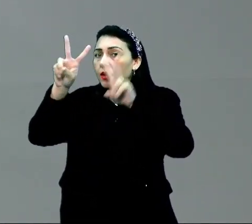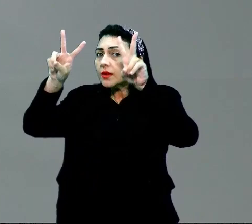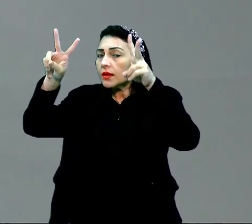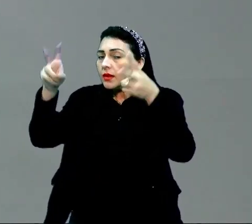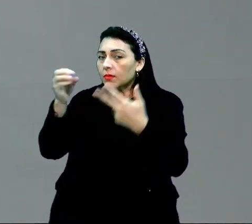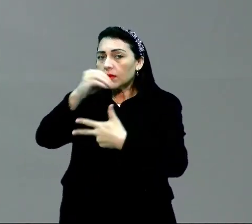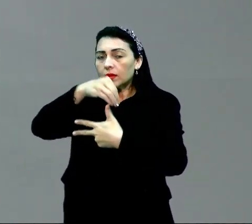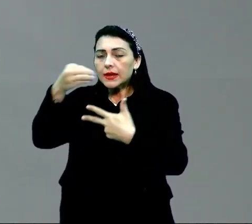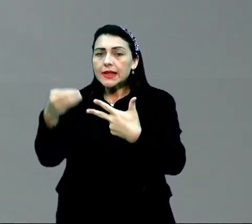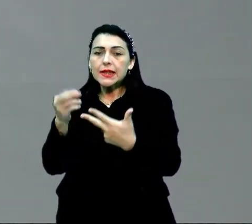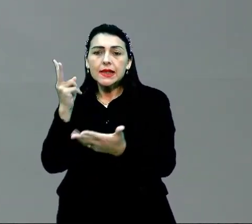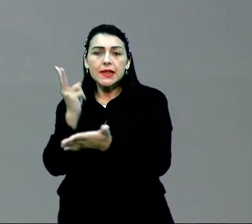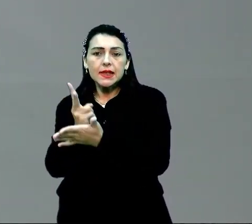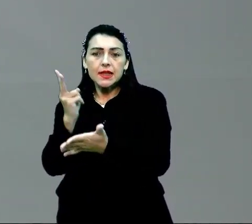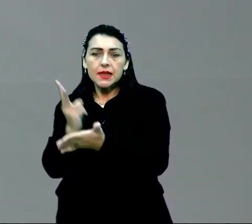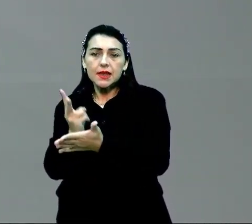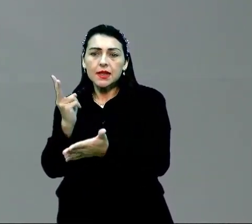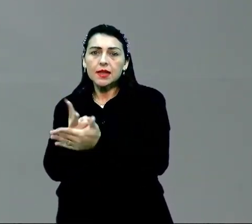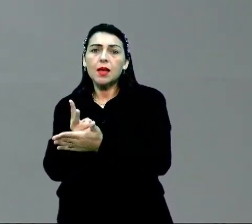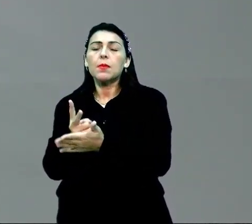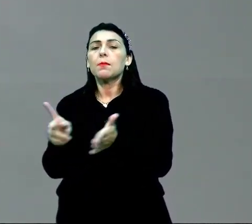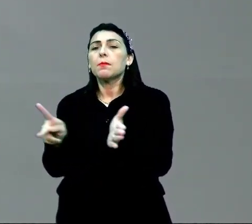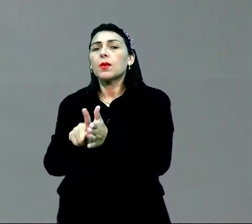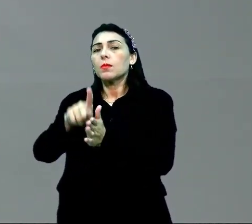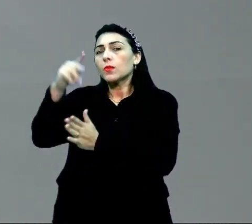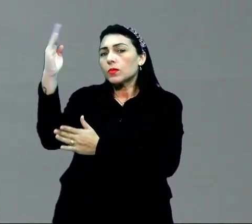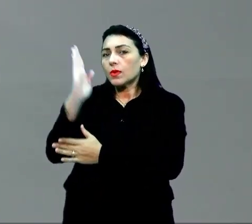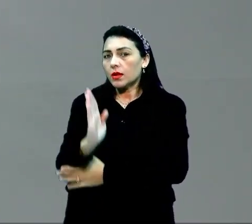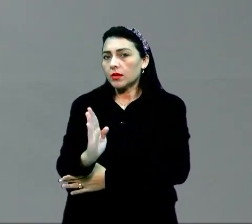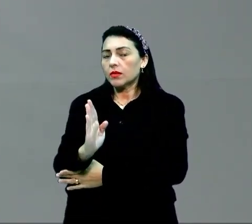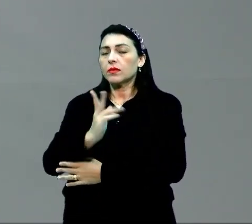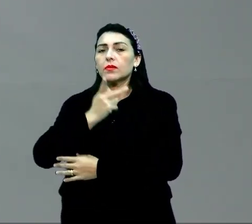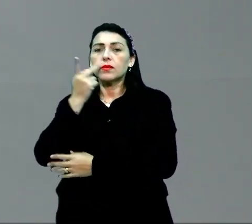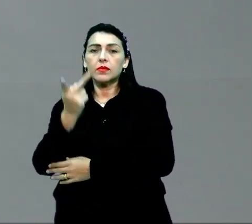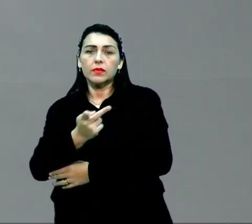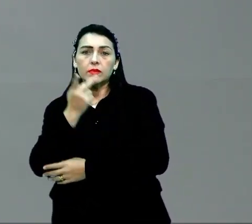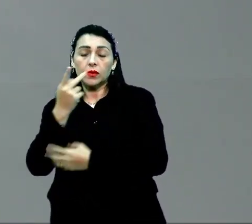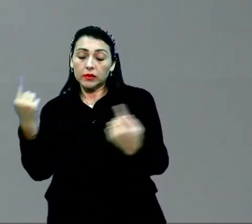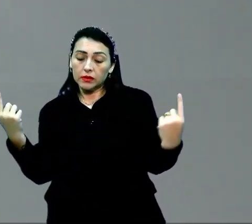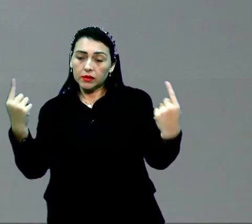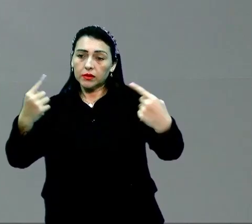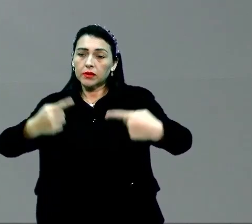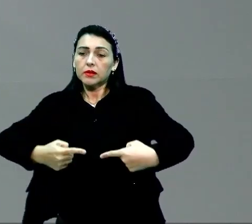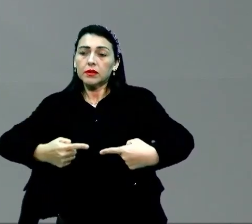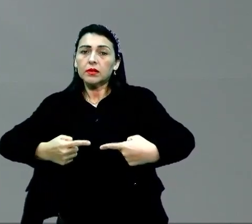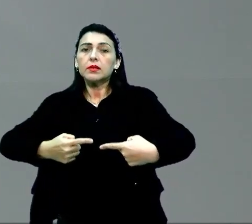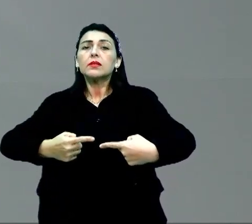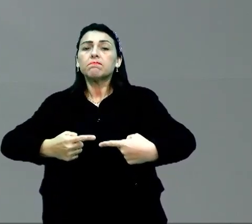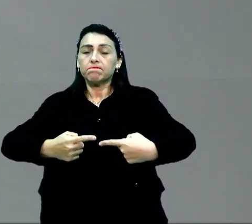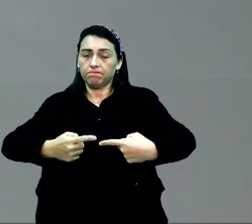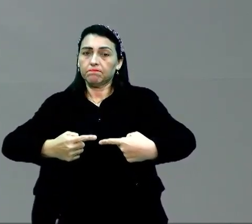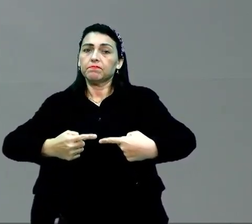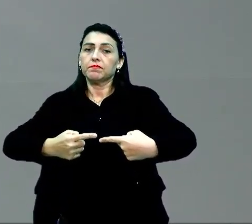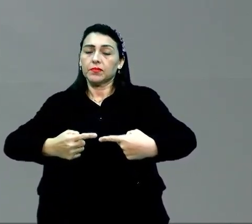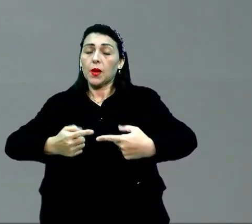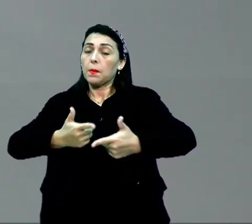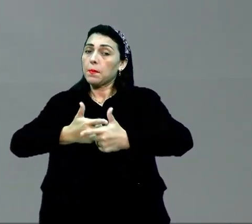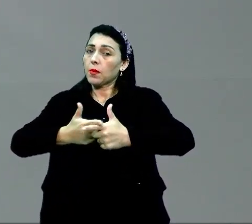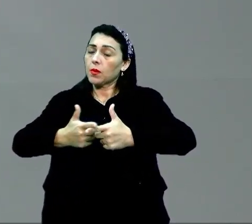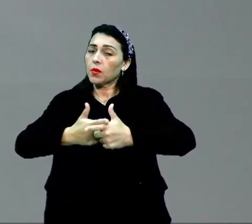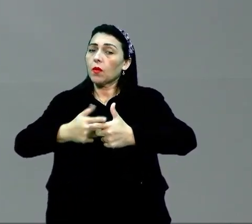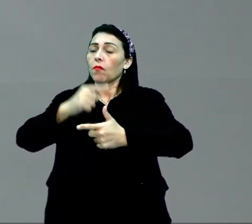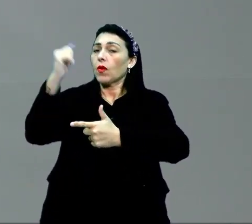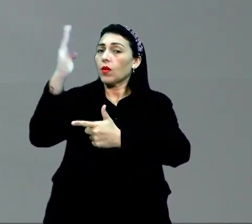do Enem, ela é sempre voltada para o Brasil, né? Então, eu estou falando de desafios, é a minha problemática, e aí eu estou falando